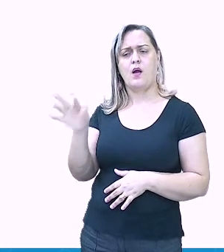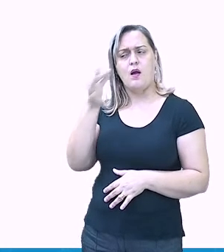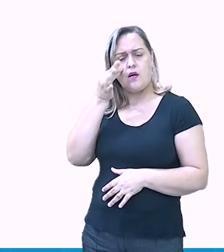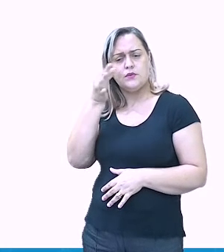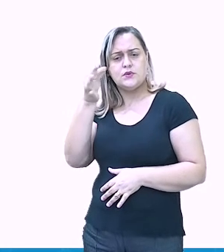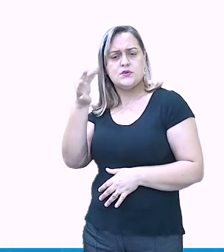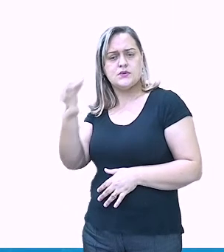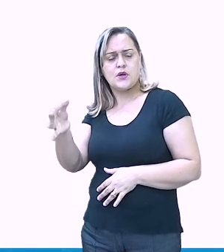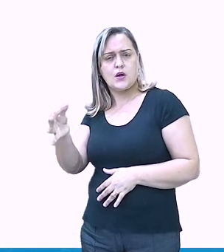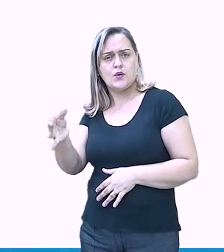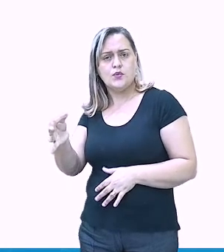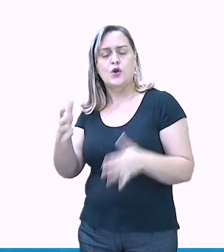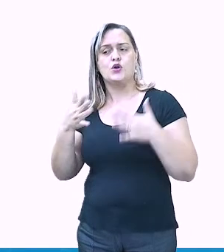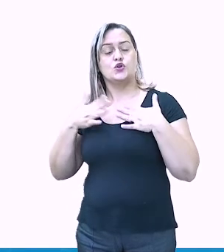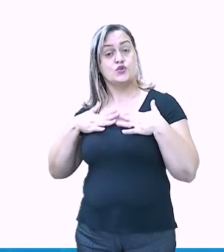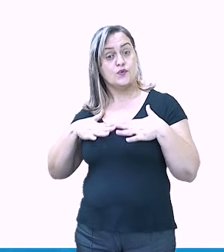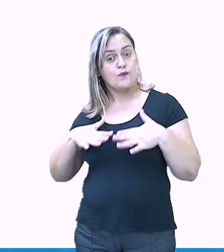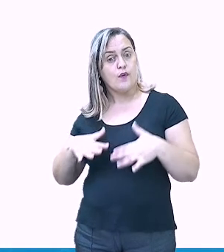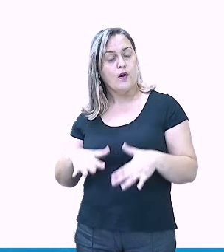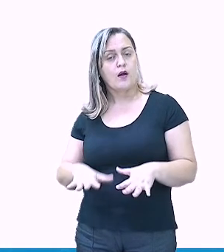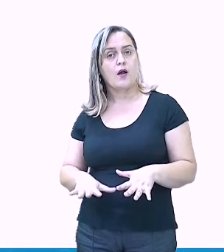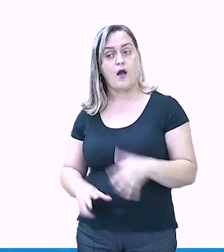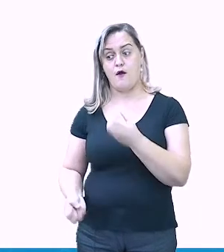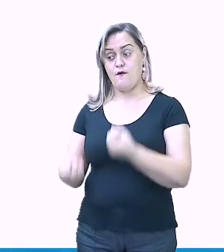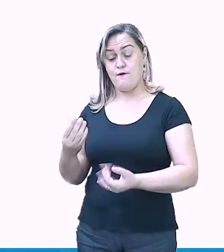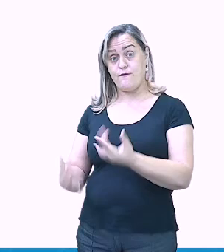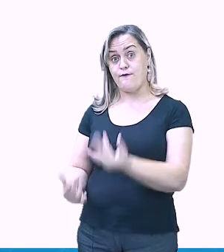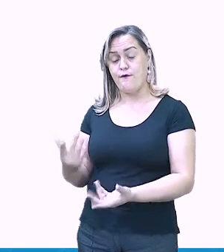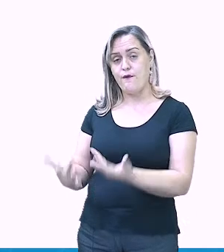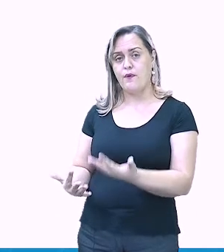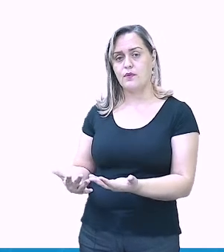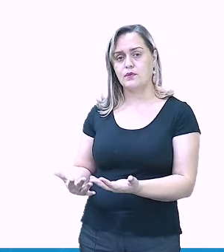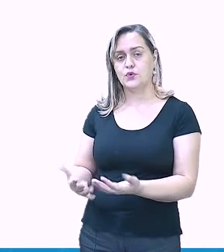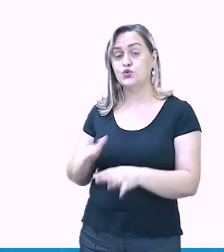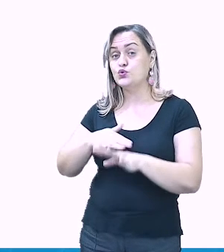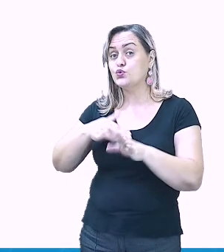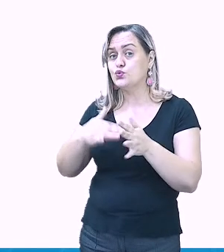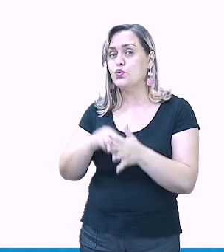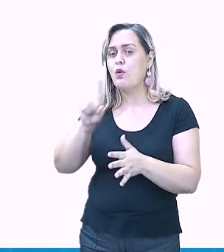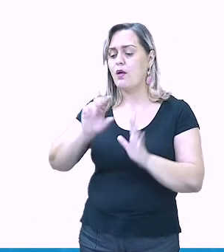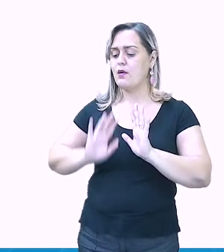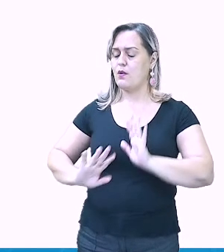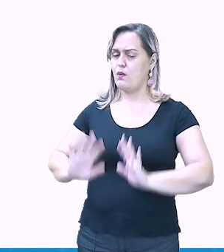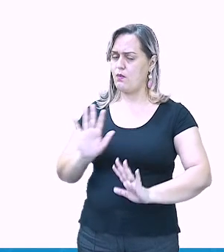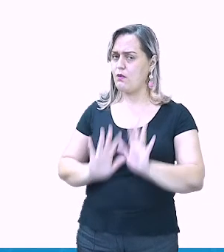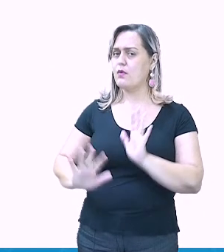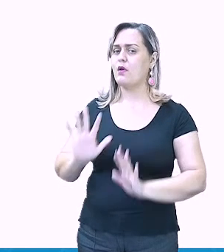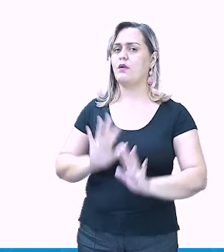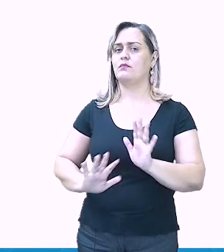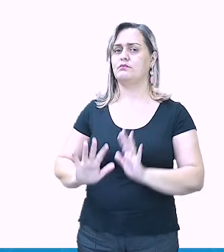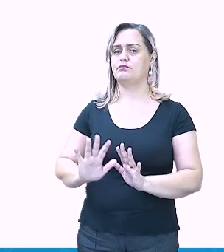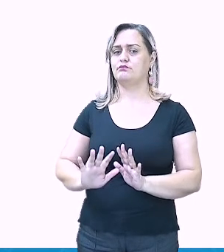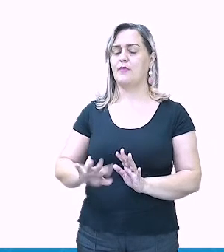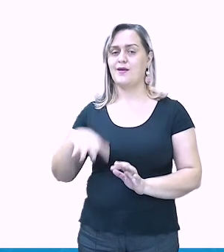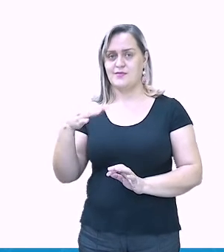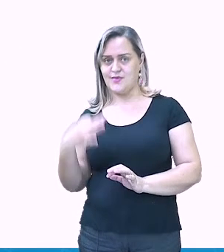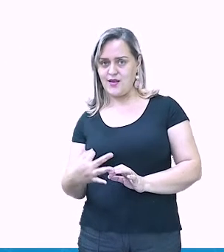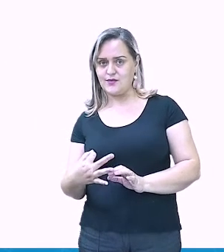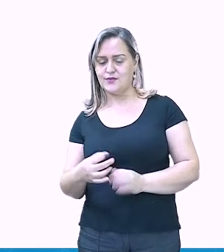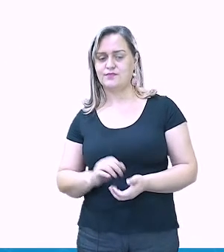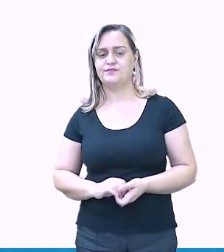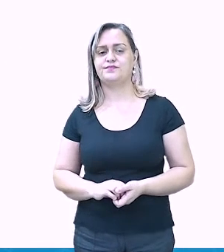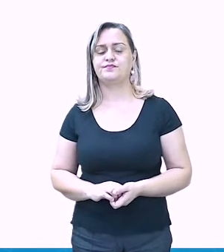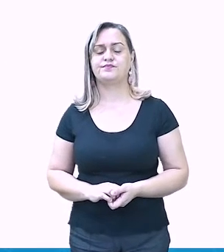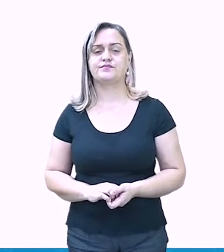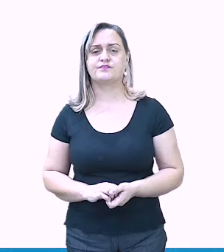atenção, devagar. Percebam? Todas essas referem a advertências. Eu consegui reunir